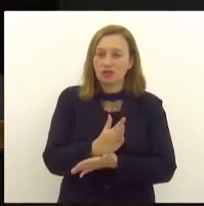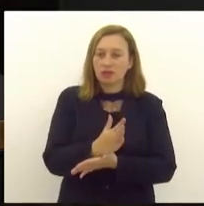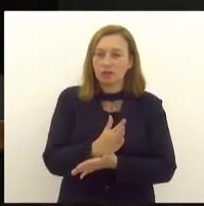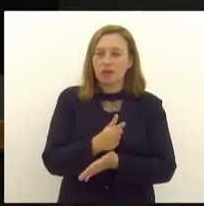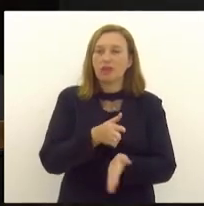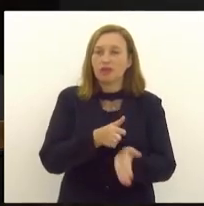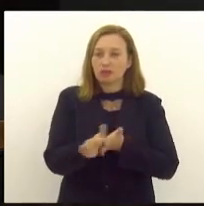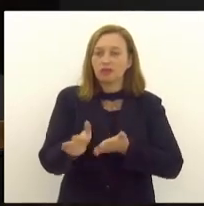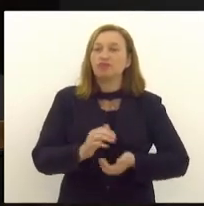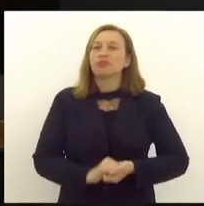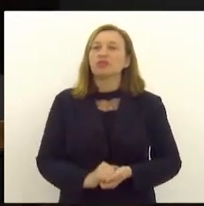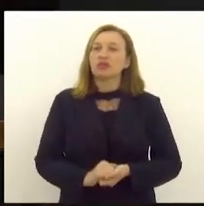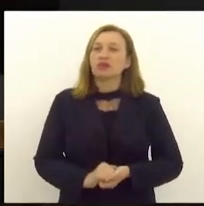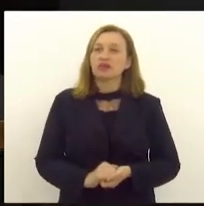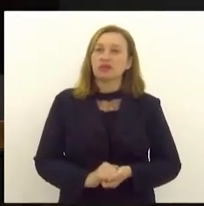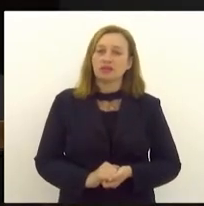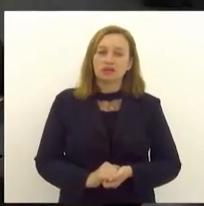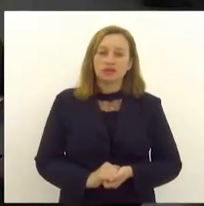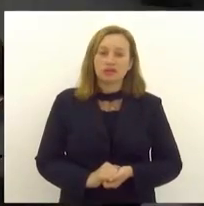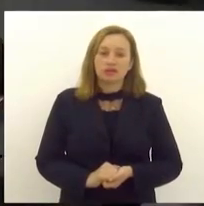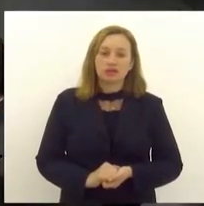ao autógrafo